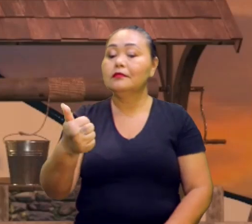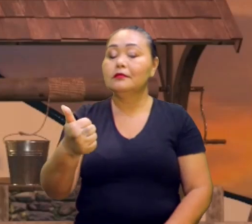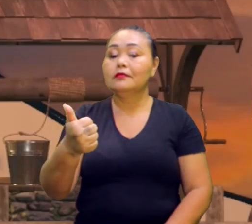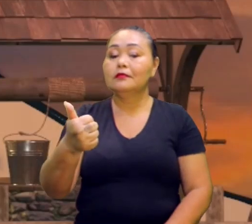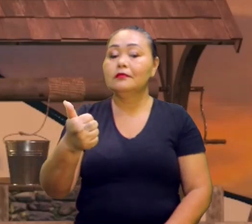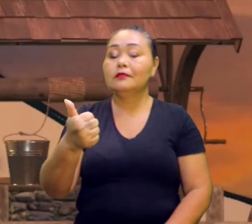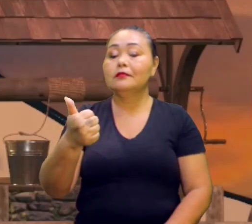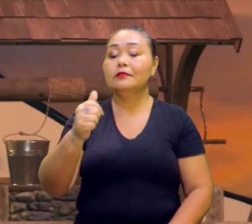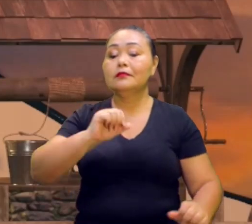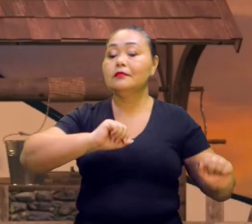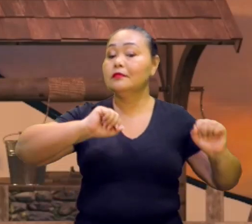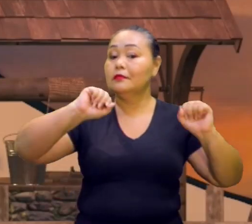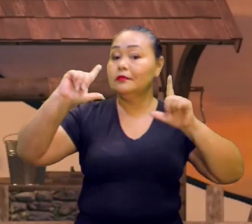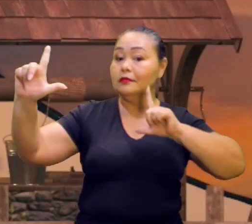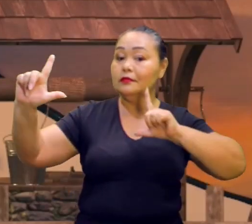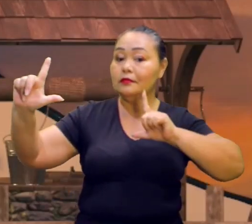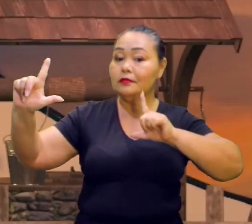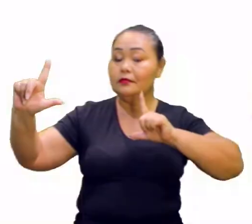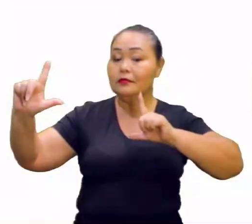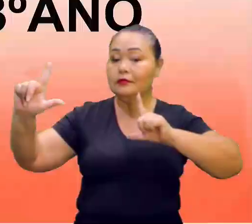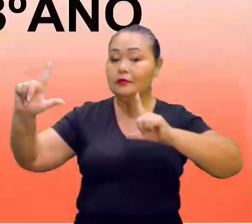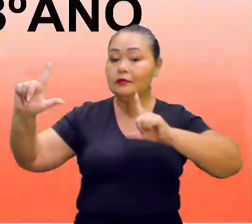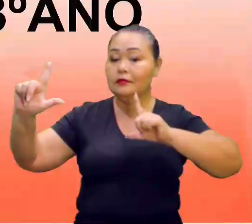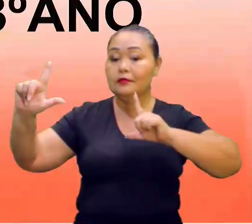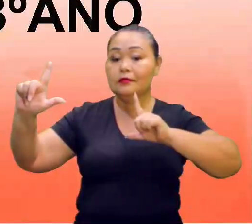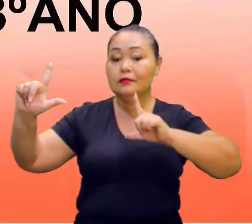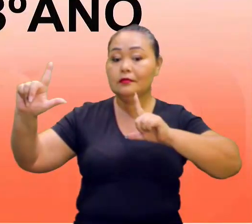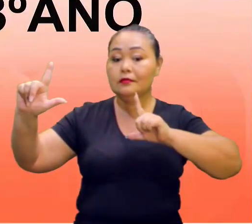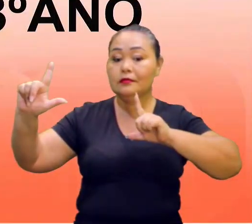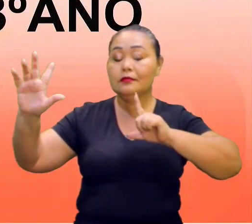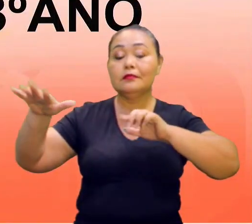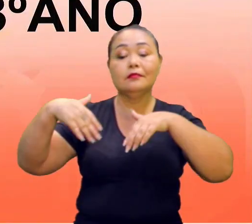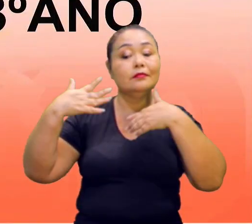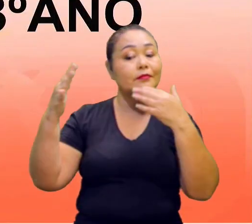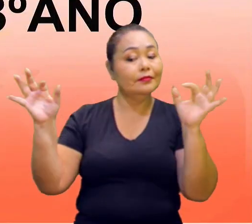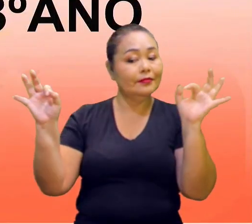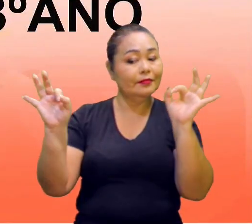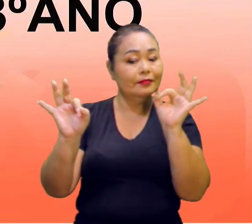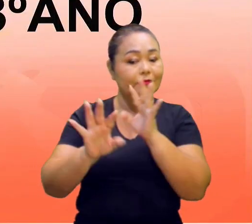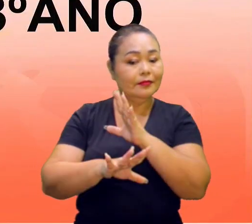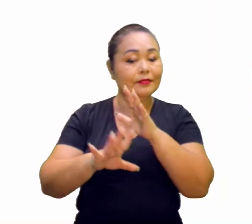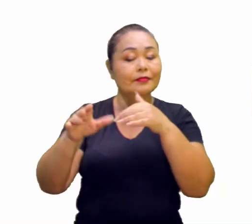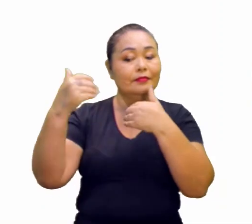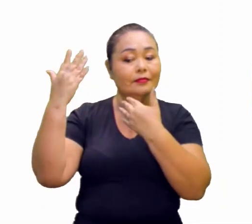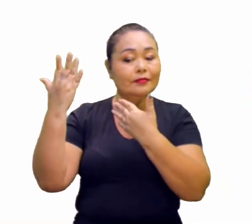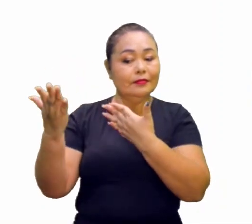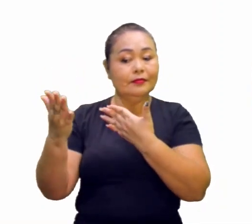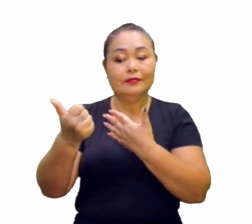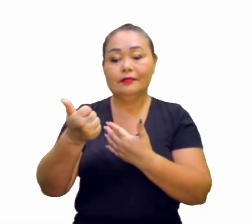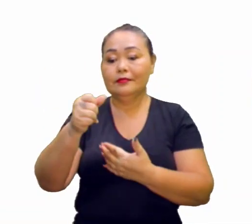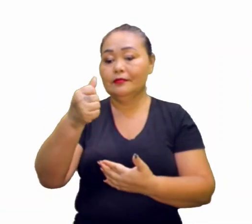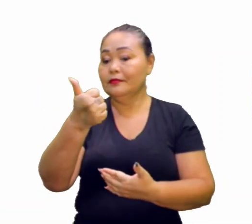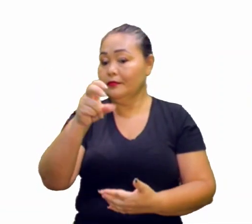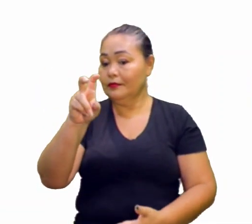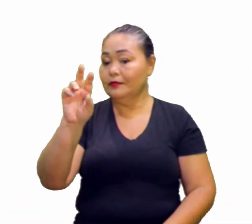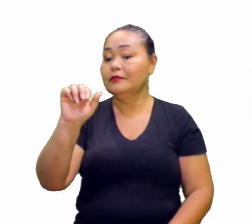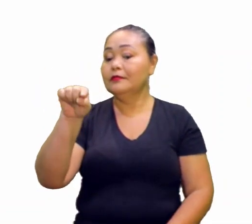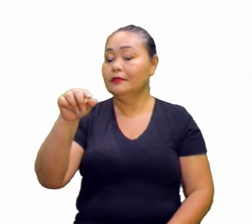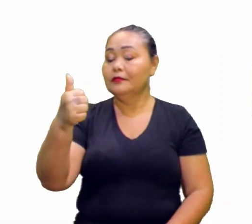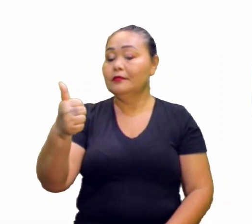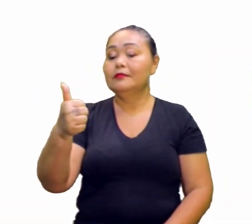no quadro. Eu acho que... Peraí, deixa eu voltar. Pronto, aula 15.1. Nós